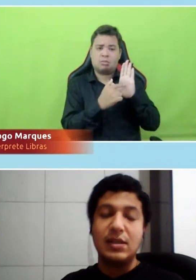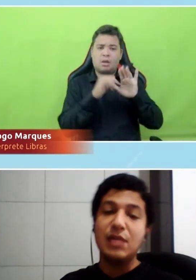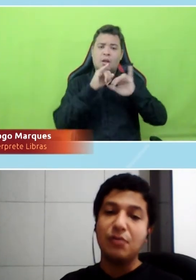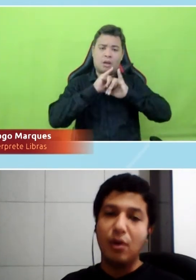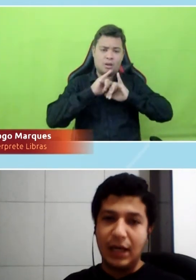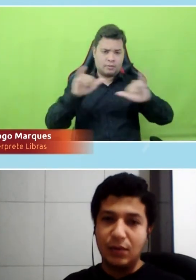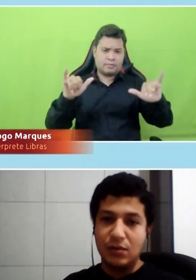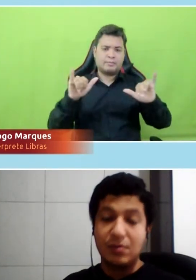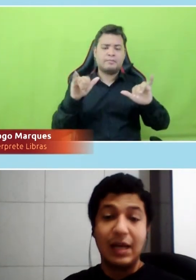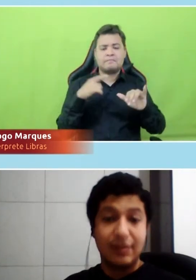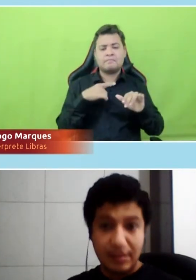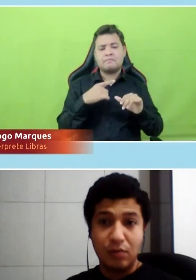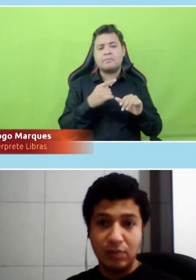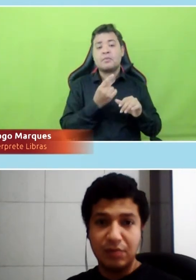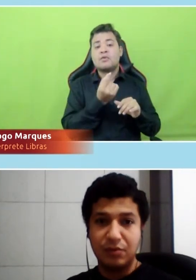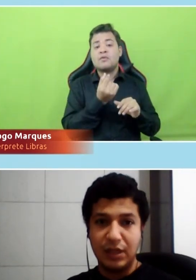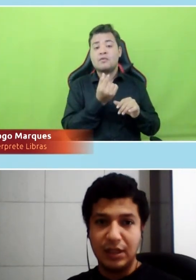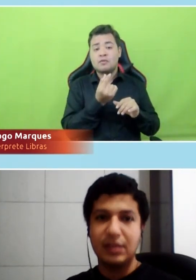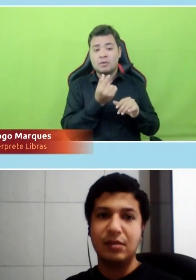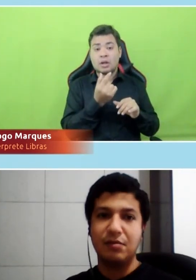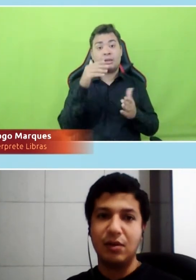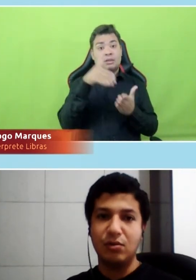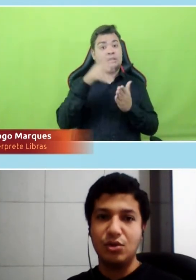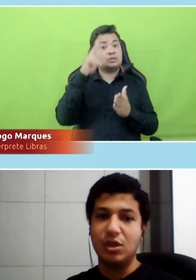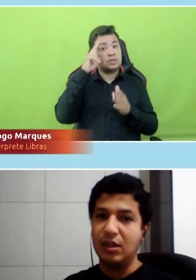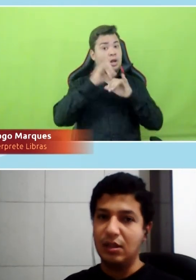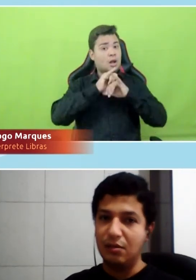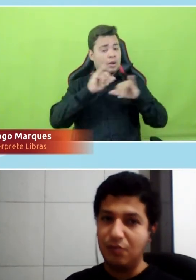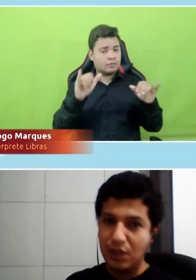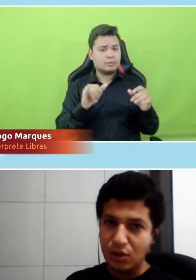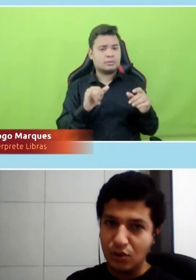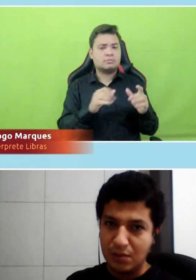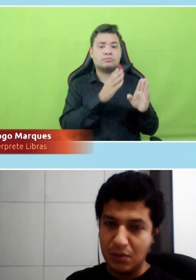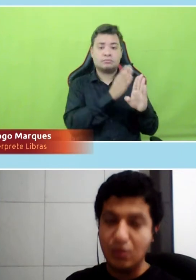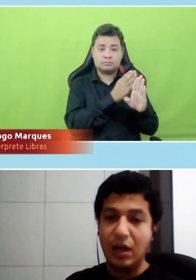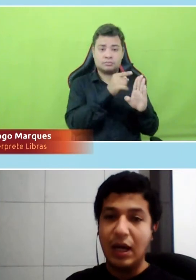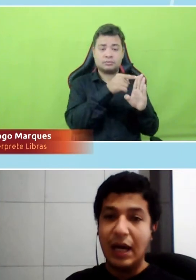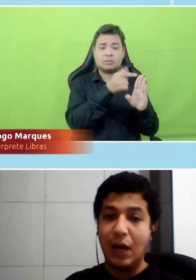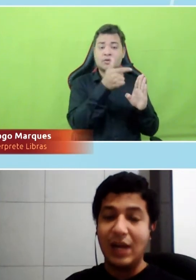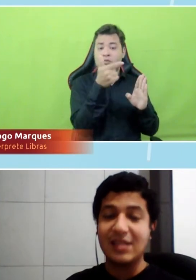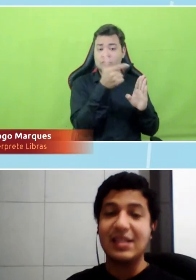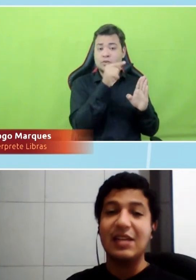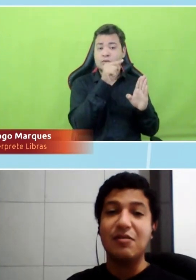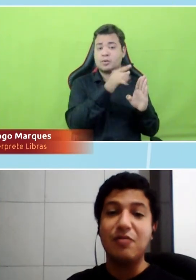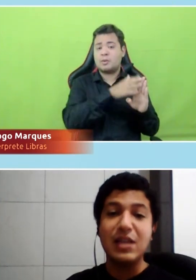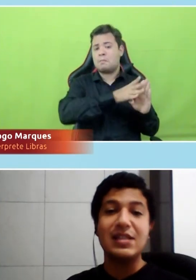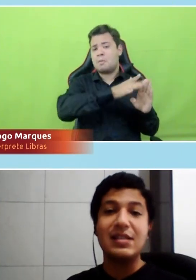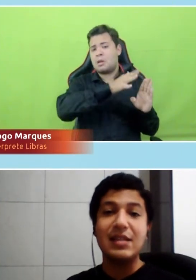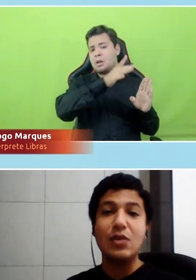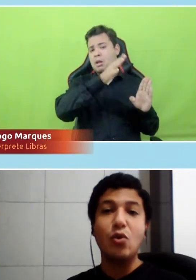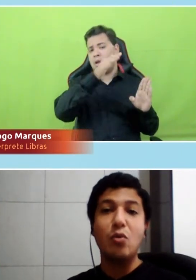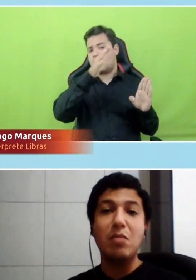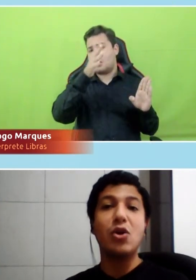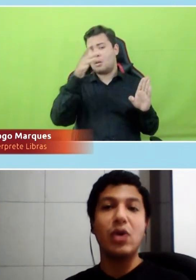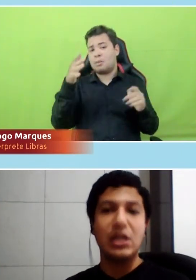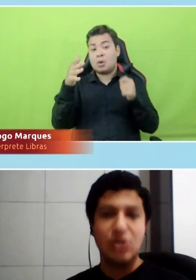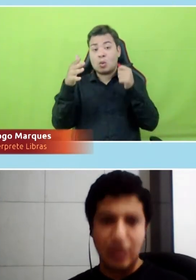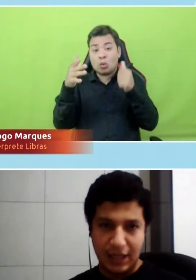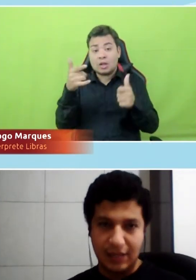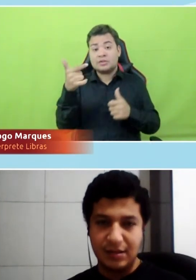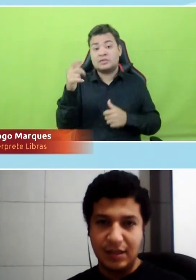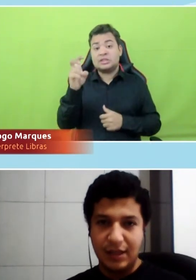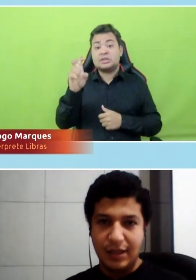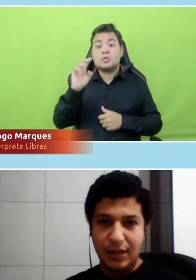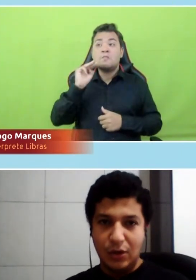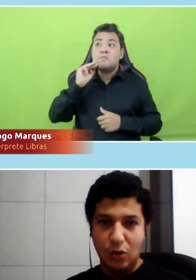valores informados até segunda-feira vão de R$ a quase 25 milhões de